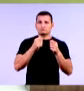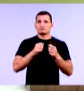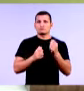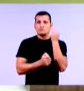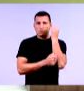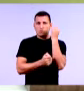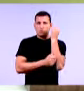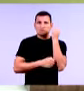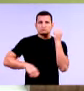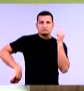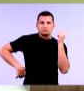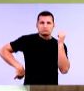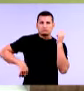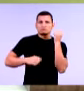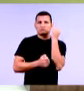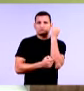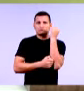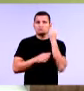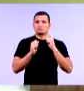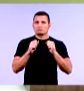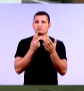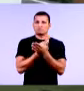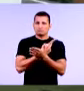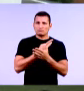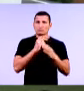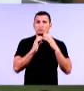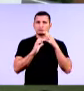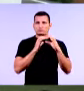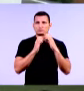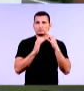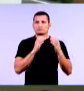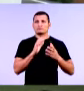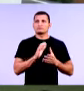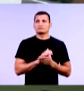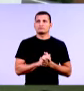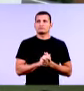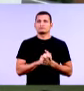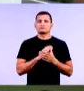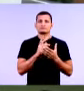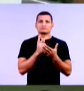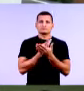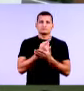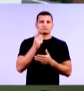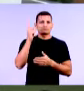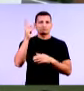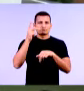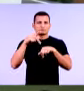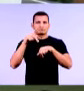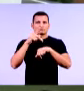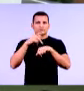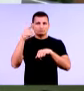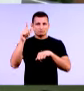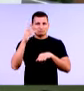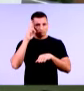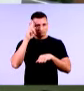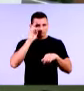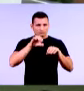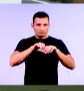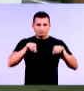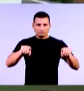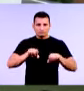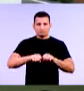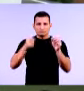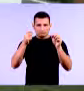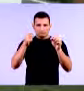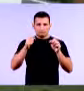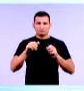acaba prejudicando essa comunicação. É o caso que ocorreu, por exemplo, na Malásia, lá, né? No backbone submarino. Isso. Então, da mesma